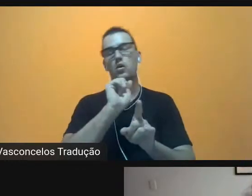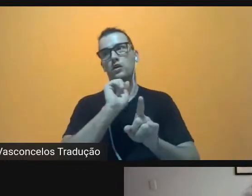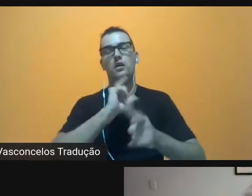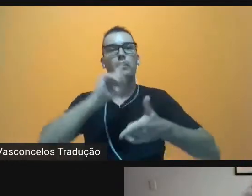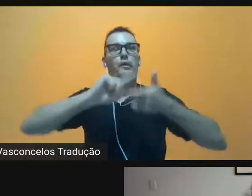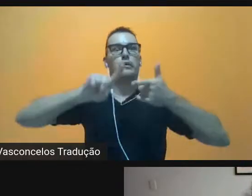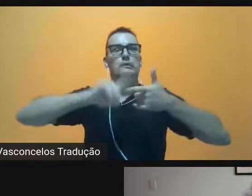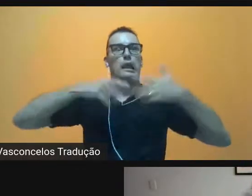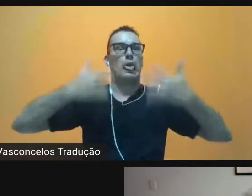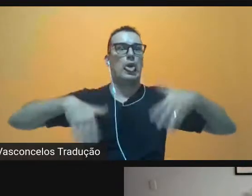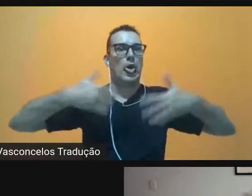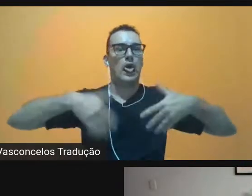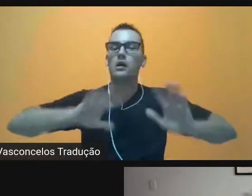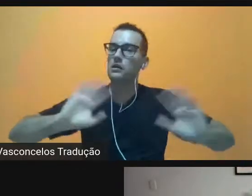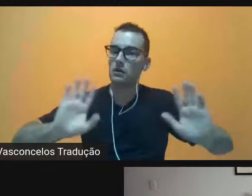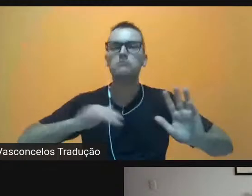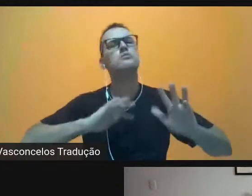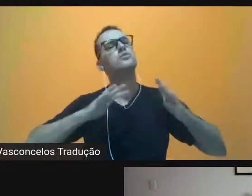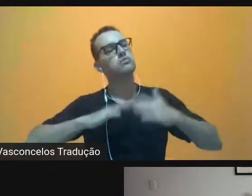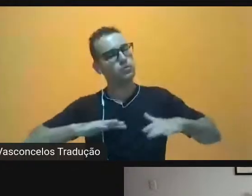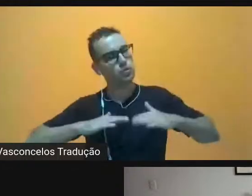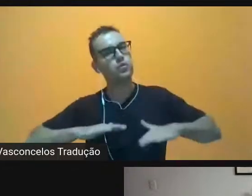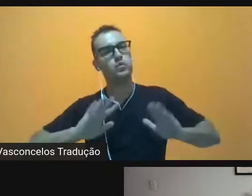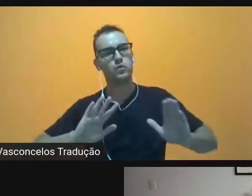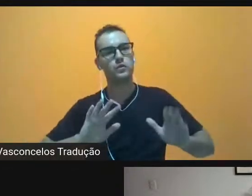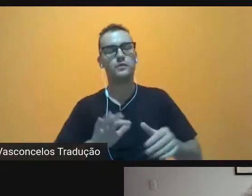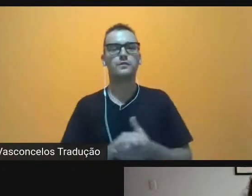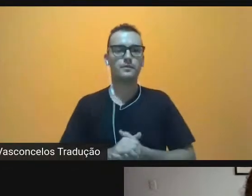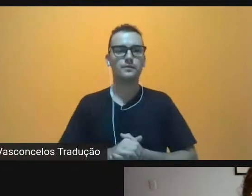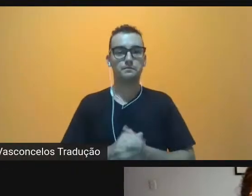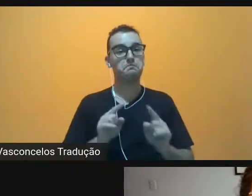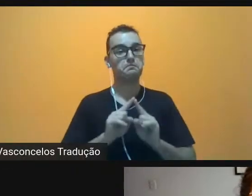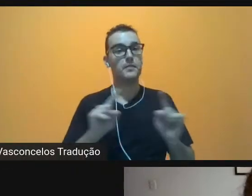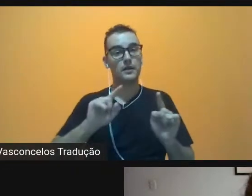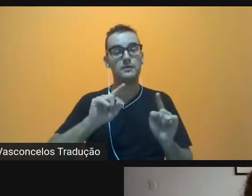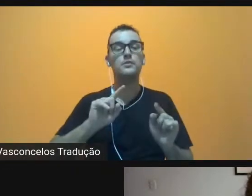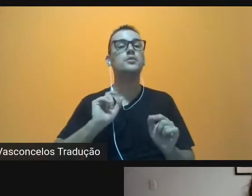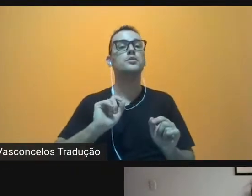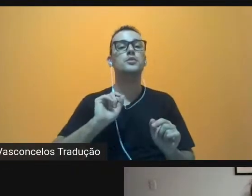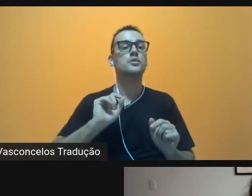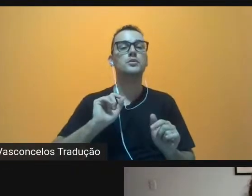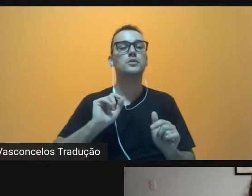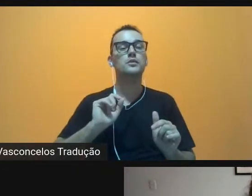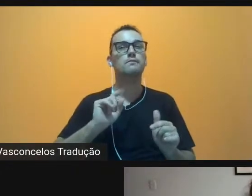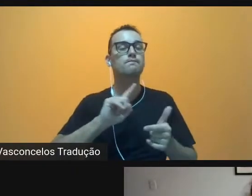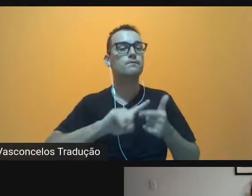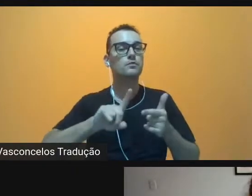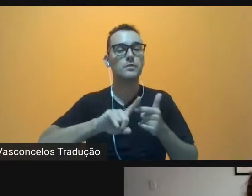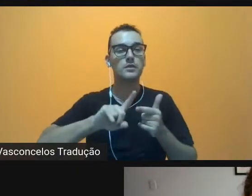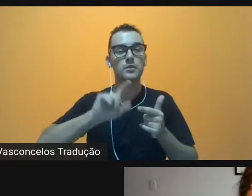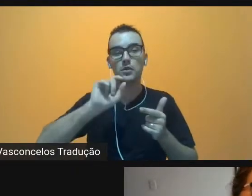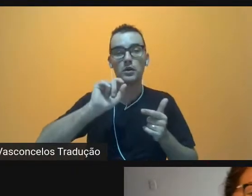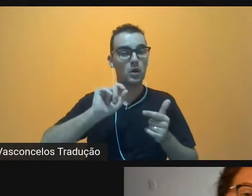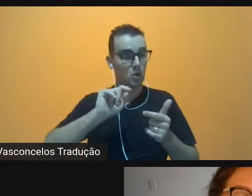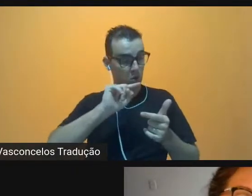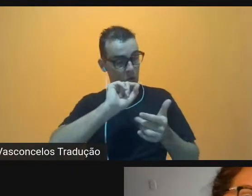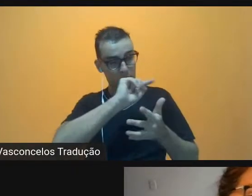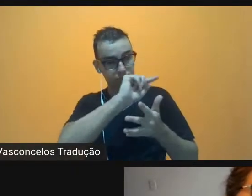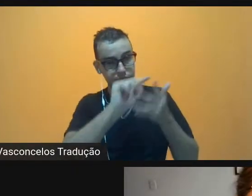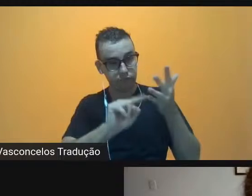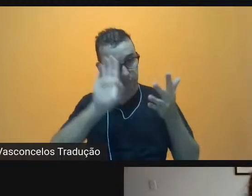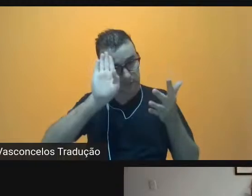cabeças, acho que foi bem tranquilo. Mas acho que a principal questão que facilitou foi